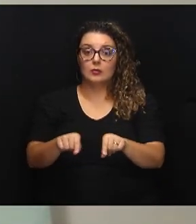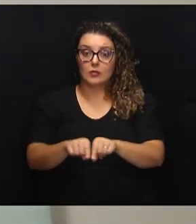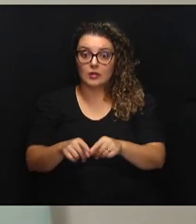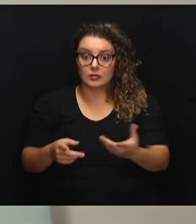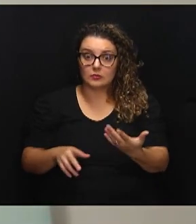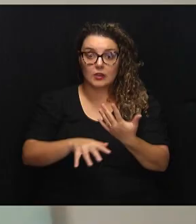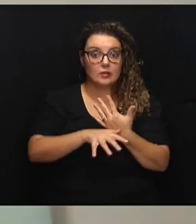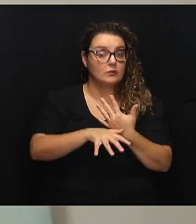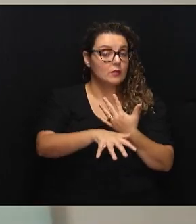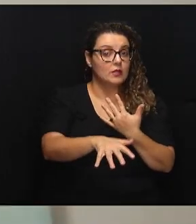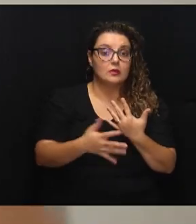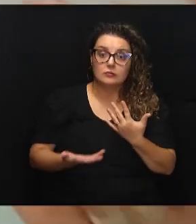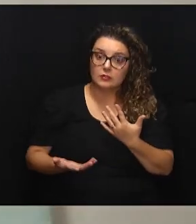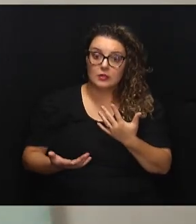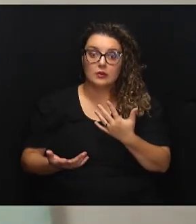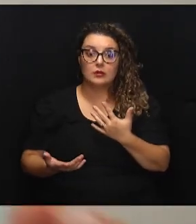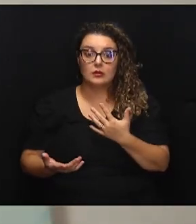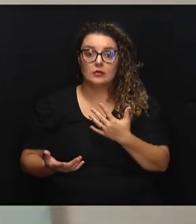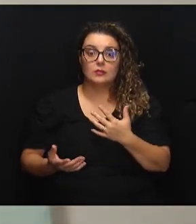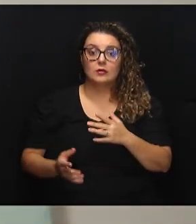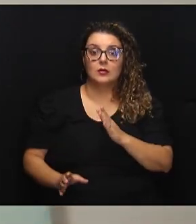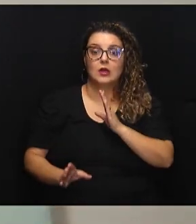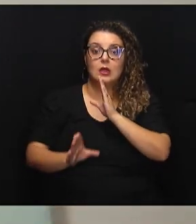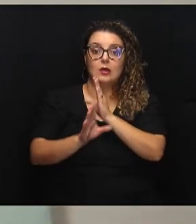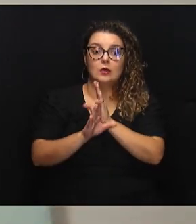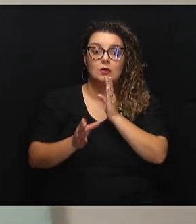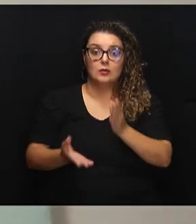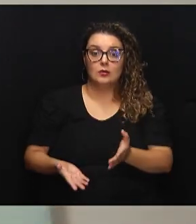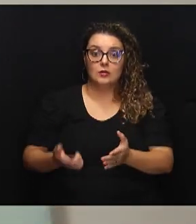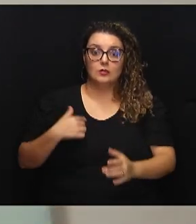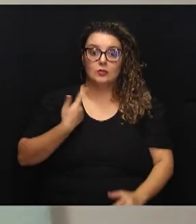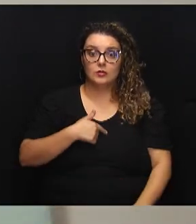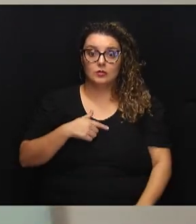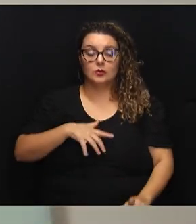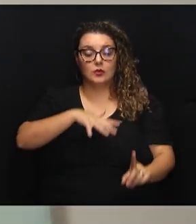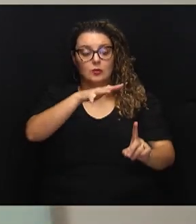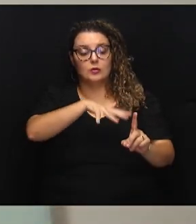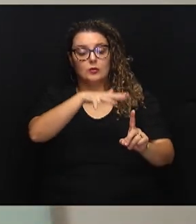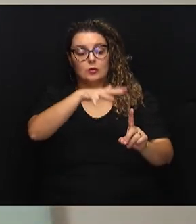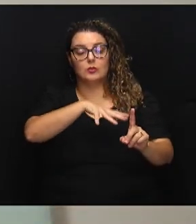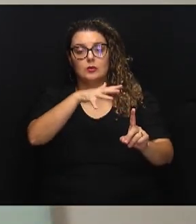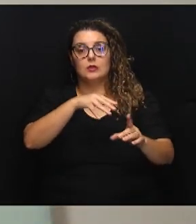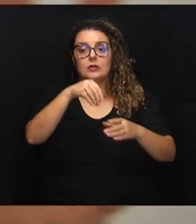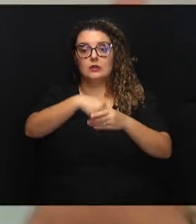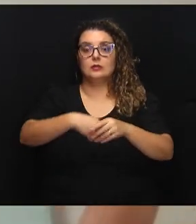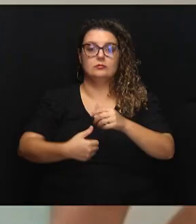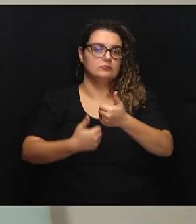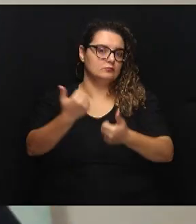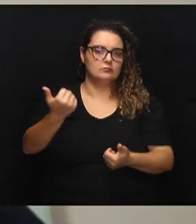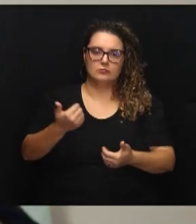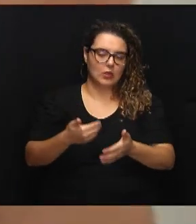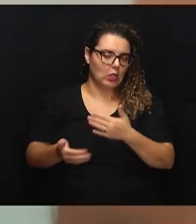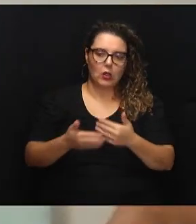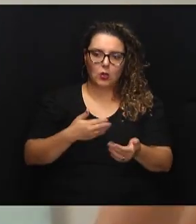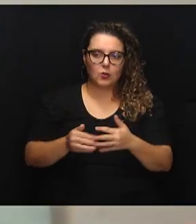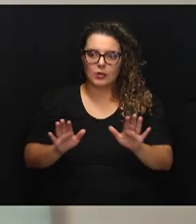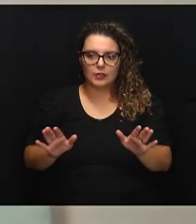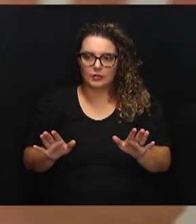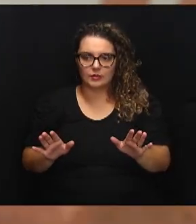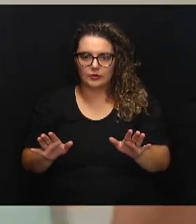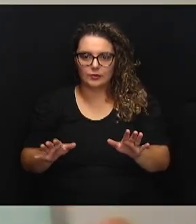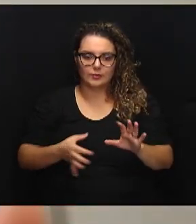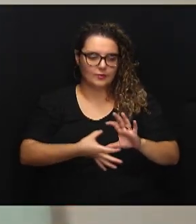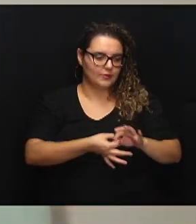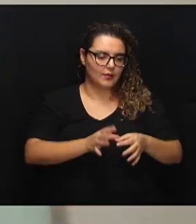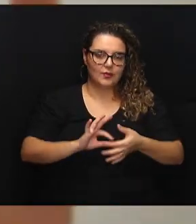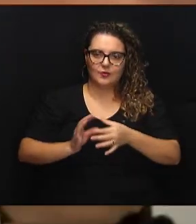a identidade que a gente tem, a identificação que a gente tem com o nosso ídolo, né, dentro do esporte. Pode ser qualquer um. Agora, com as Olimpíadas,